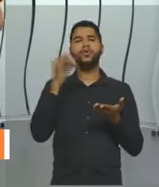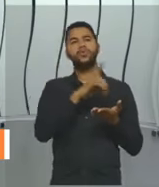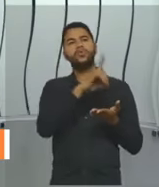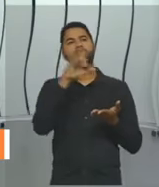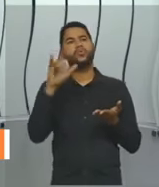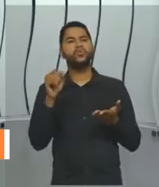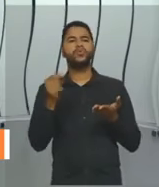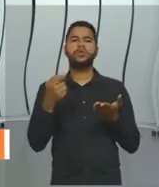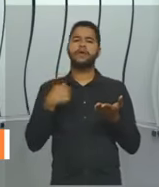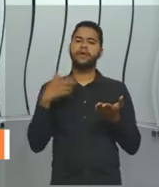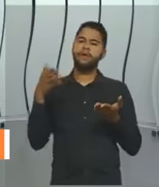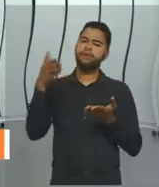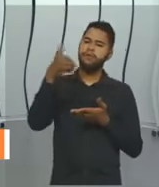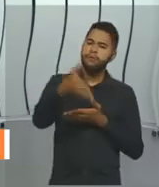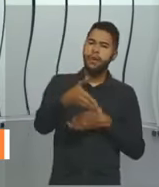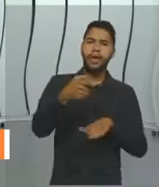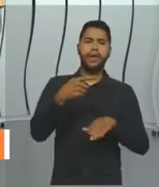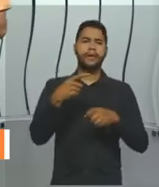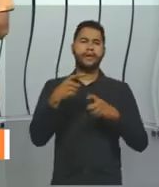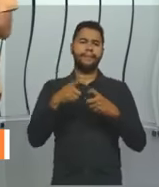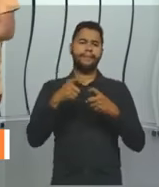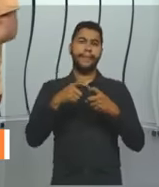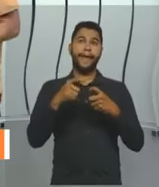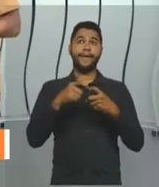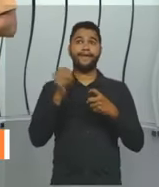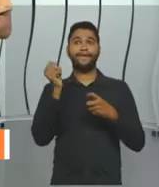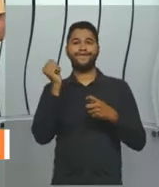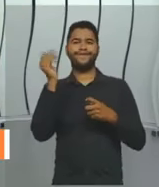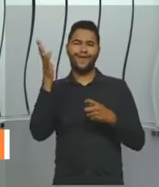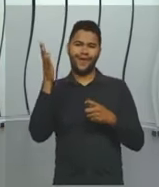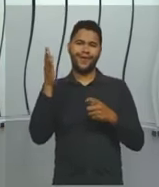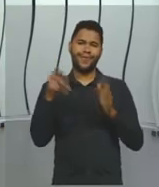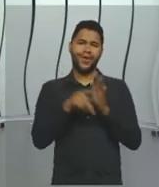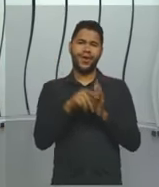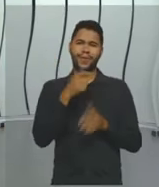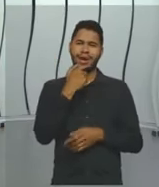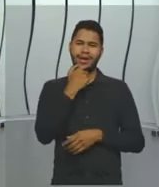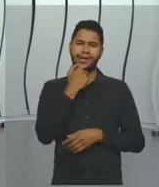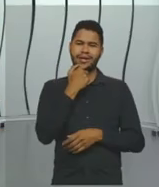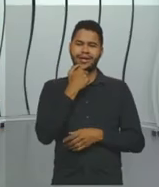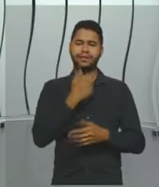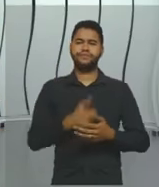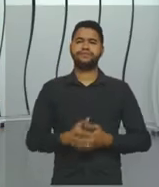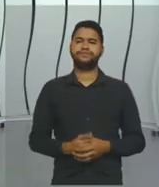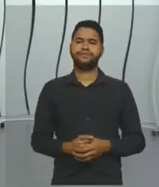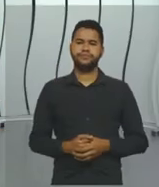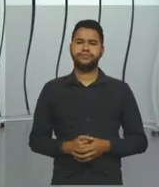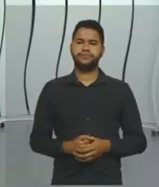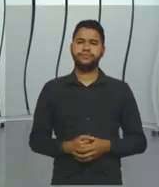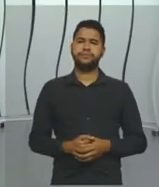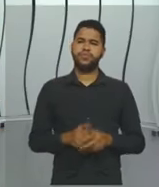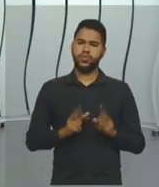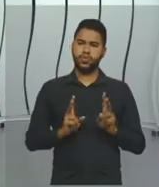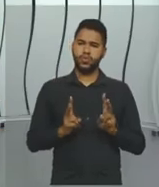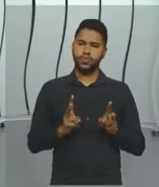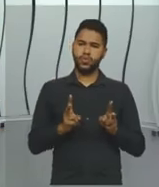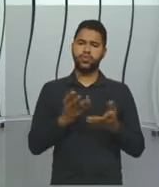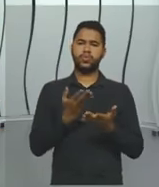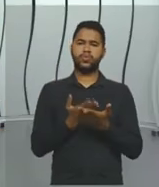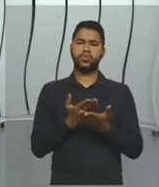consulta, alguma coisa assim fora do Brasil, em países de língua inglesa, ok? Então, vamos continuando